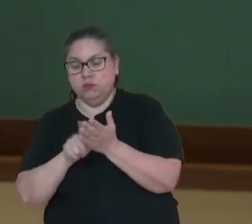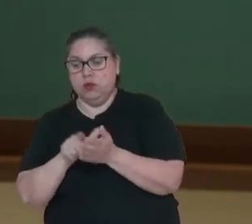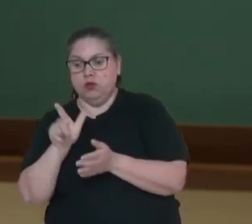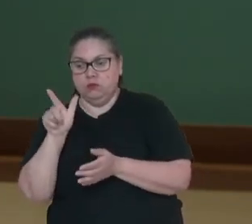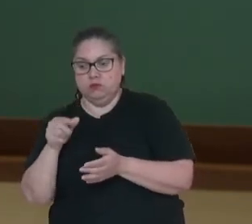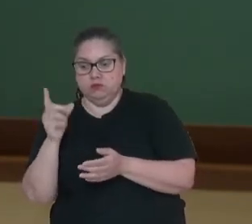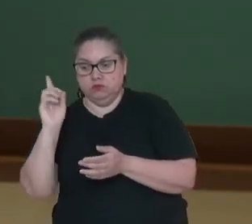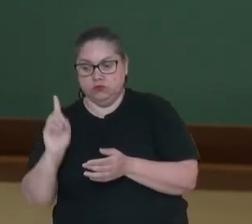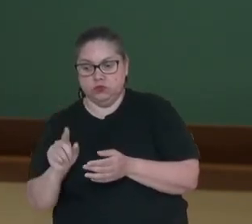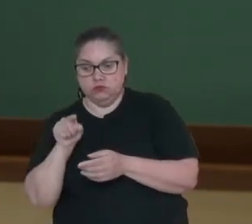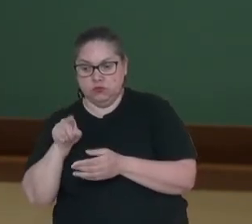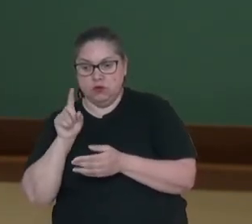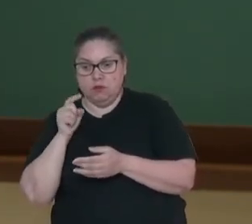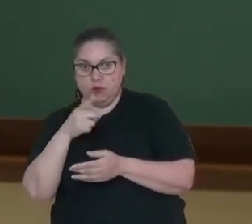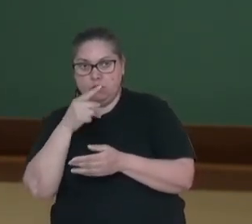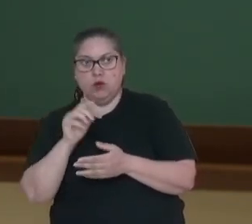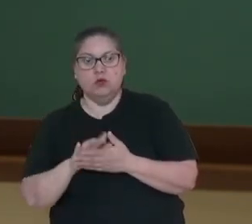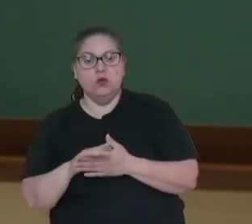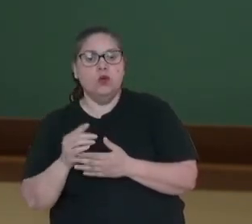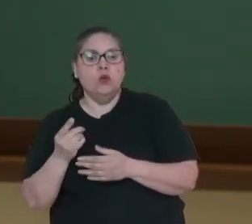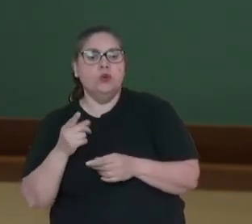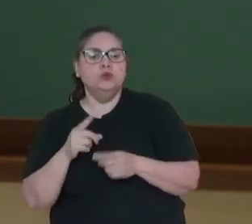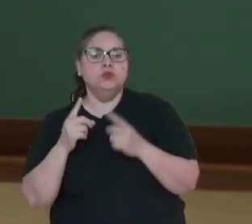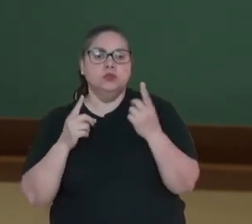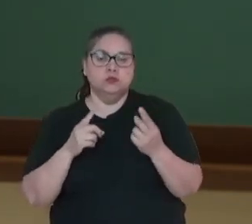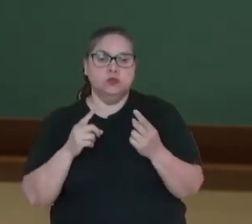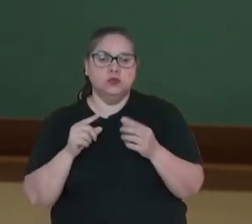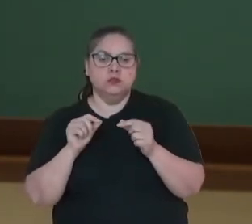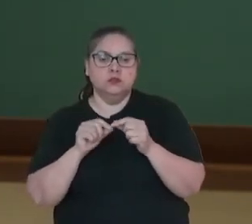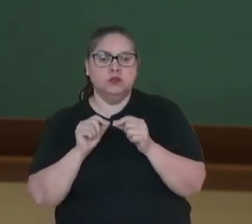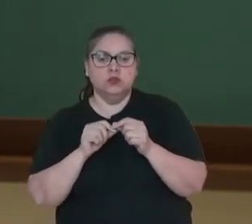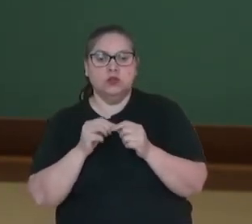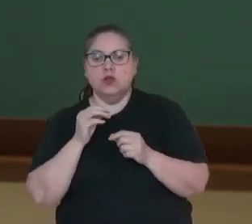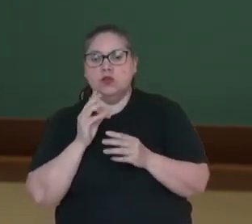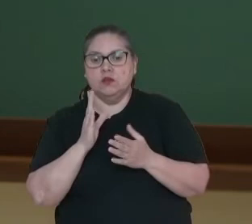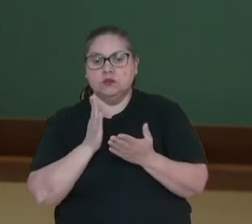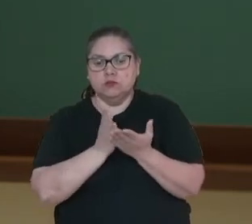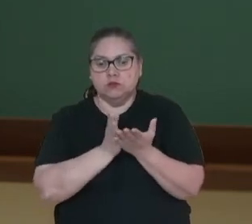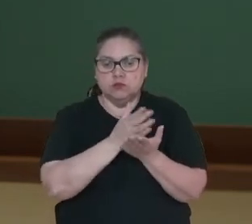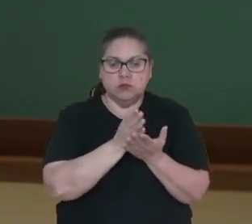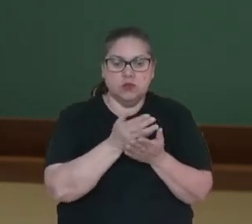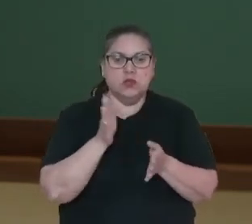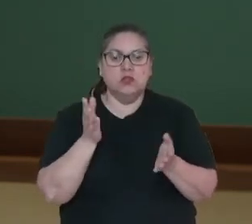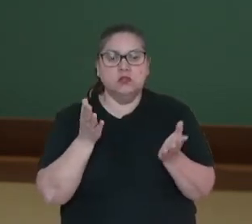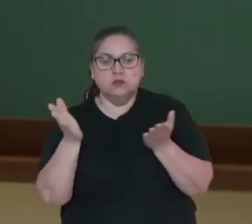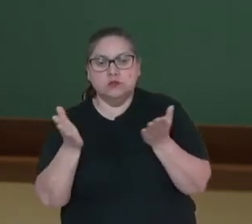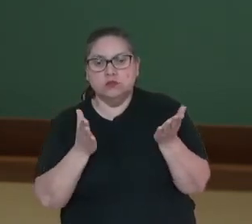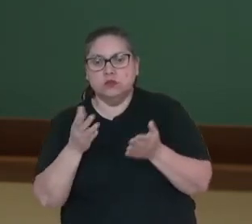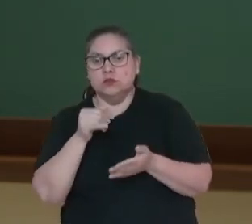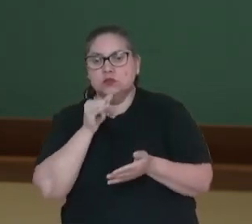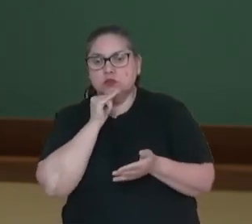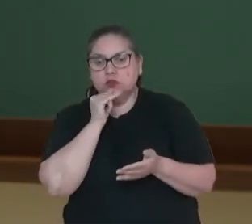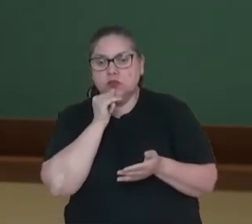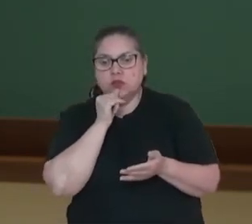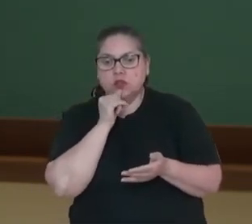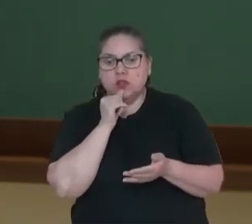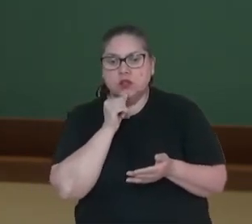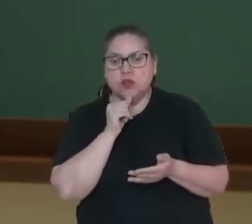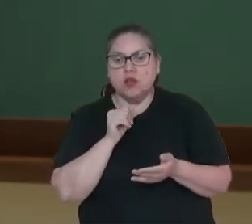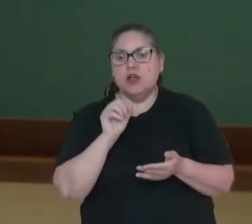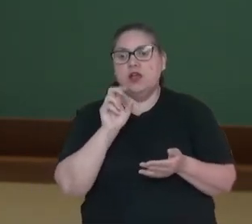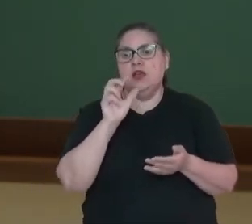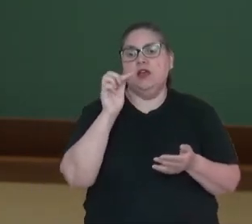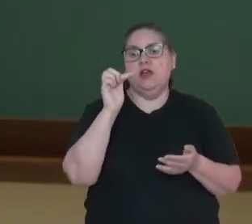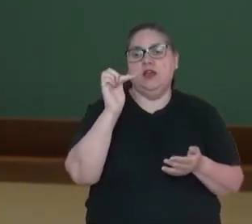marcar no tabuleiro direito. Os disparos se realizam por coordenada. Exemplo, um dos participantes diz